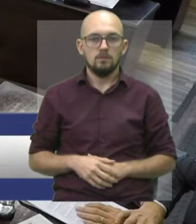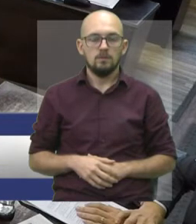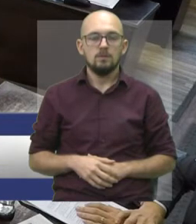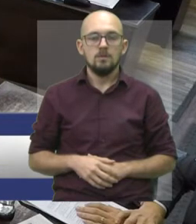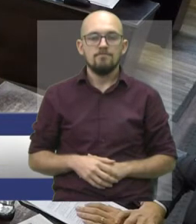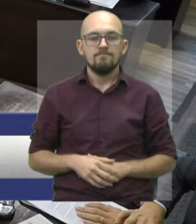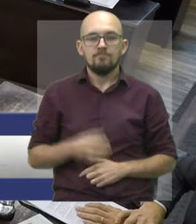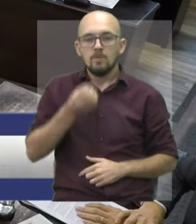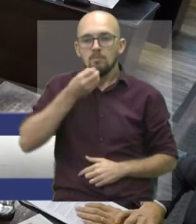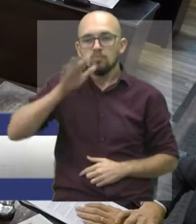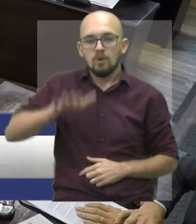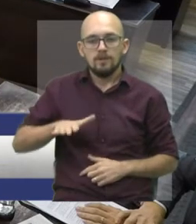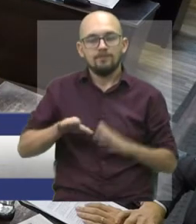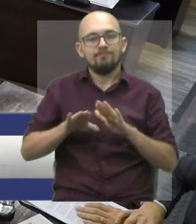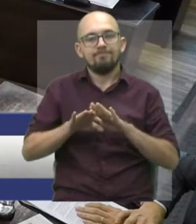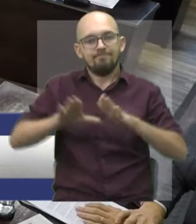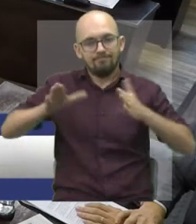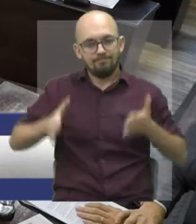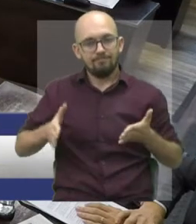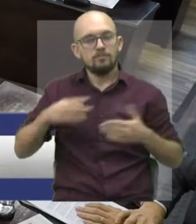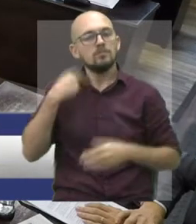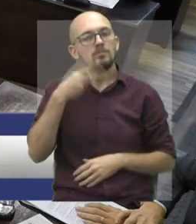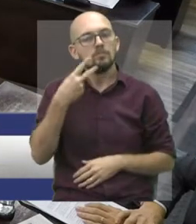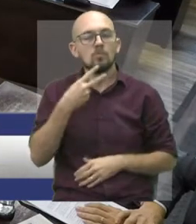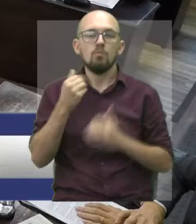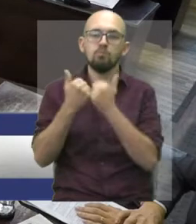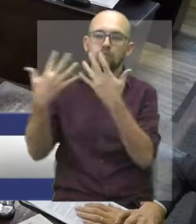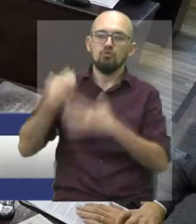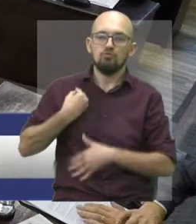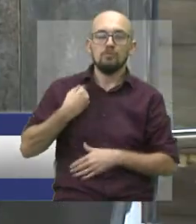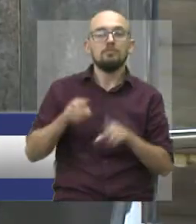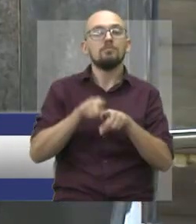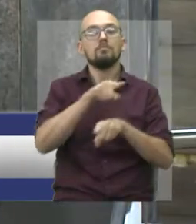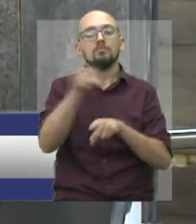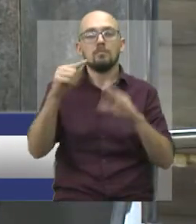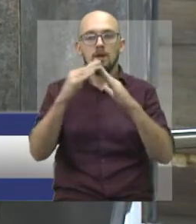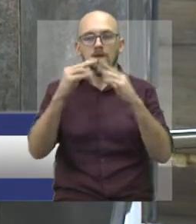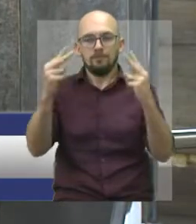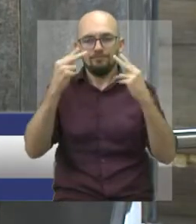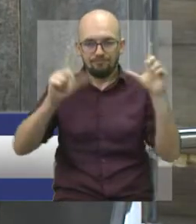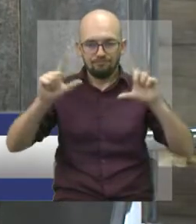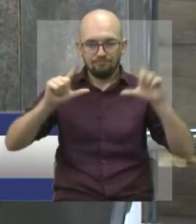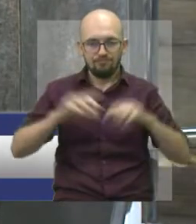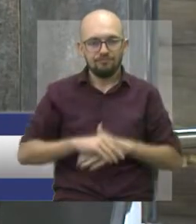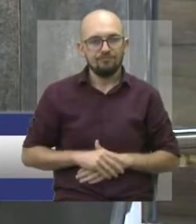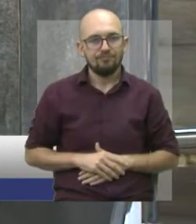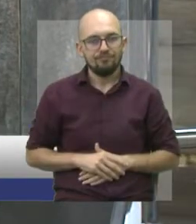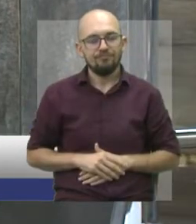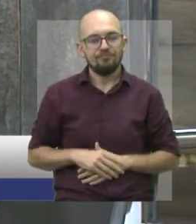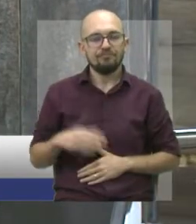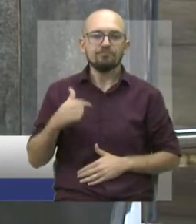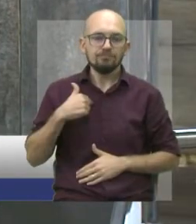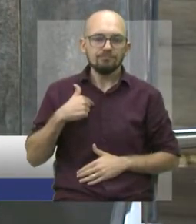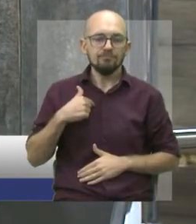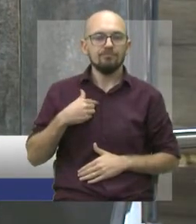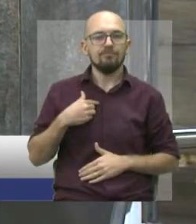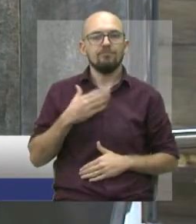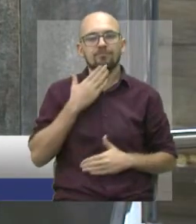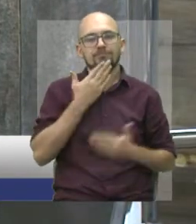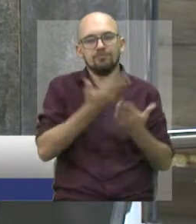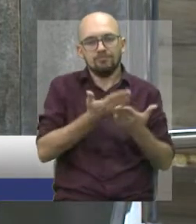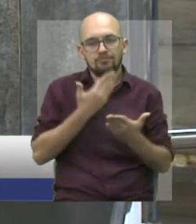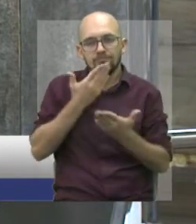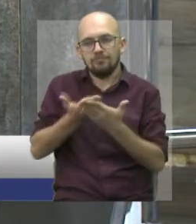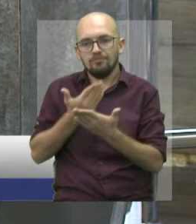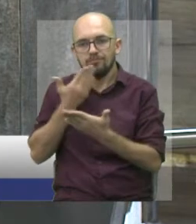Boa tarde à mesa, aos nobres vereadores, público presente e a você de casa que está nos assistindo. Eu entrei com três requerimentos na